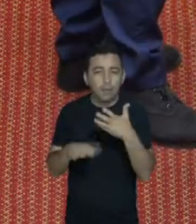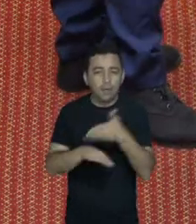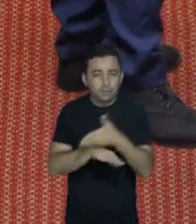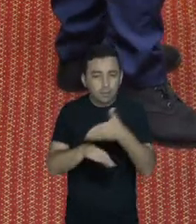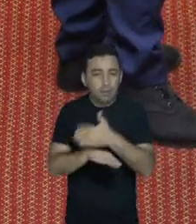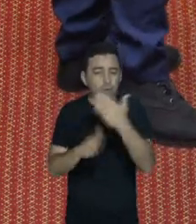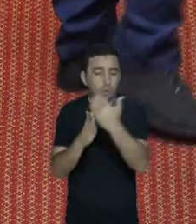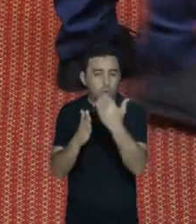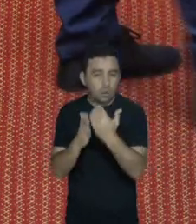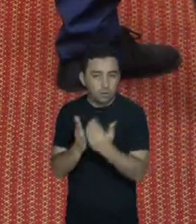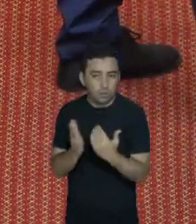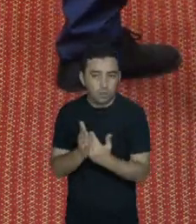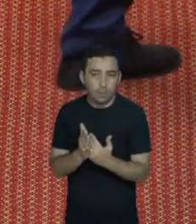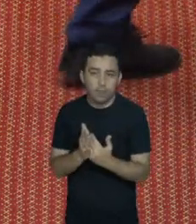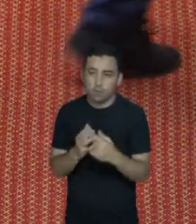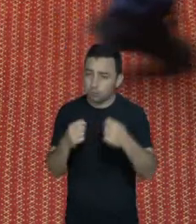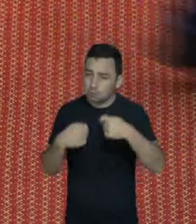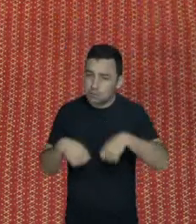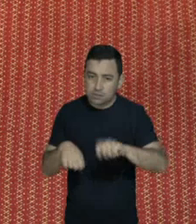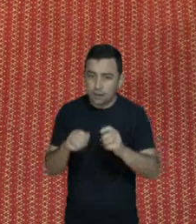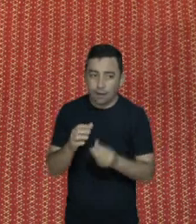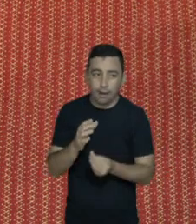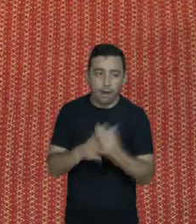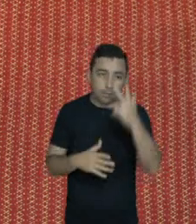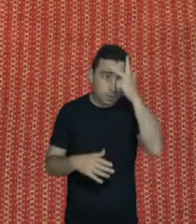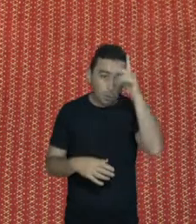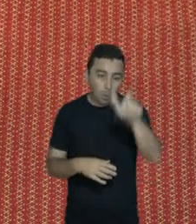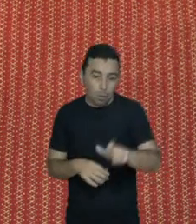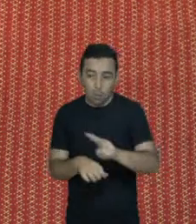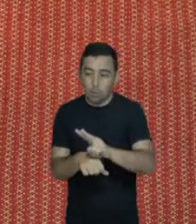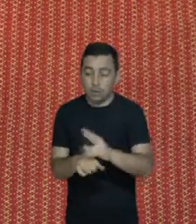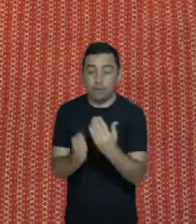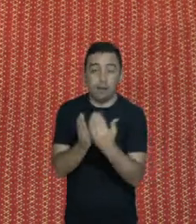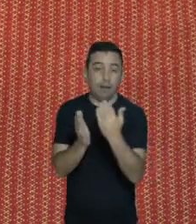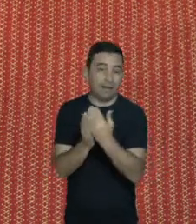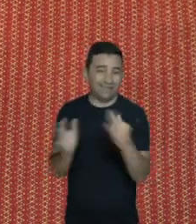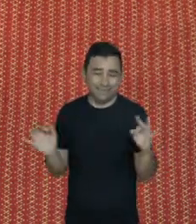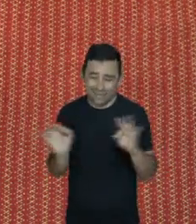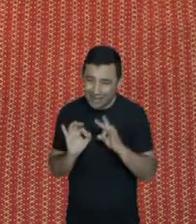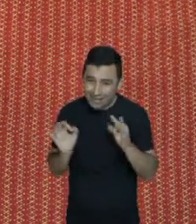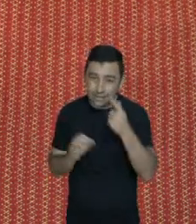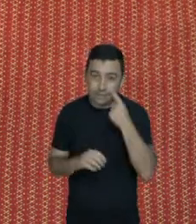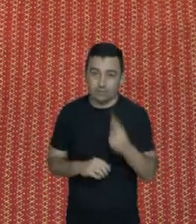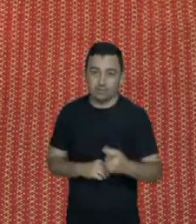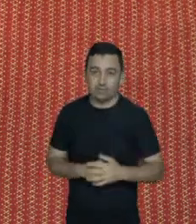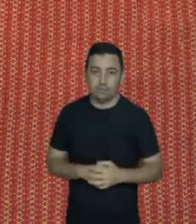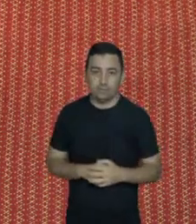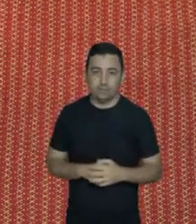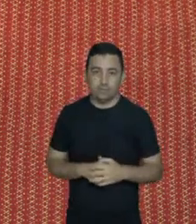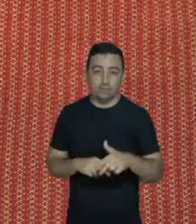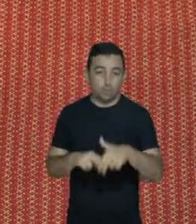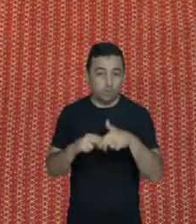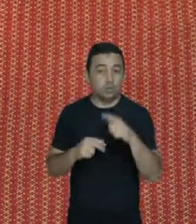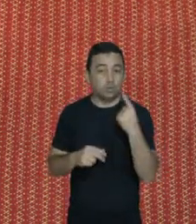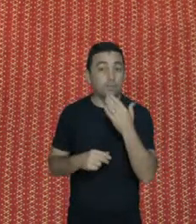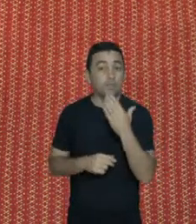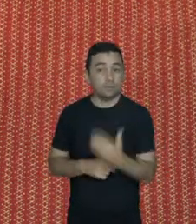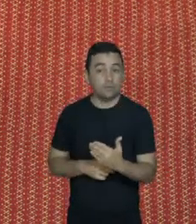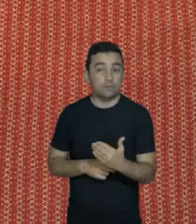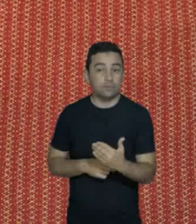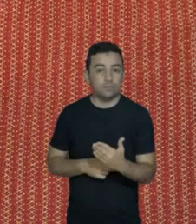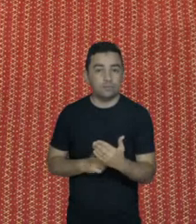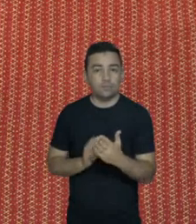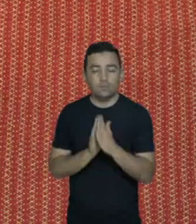programa. Não será criado cargo nenhum, nem despesa nenhuma para o governo e não fere o interesse público. Por isso que nós pedimos